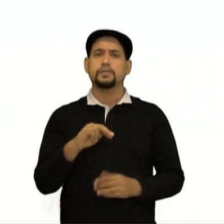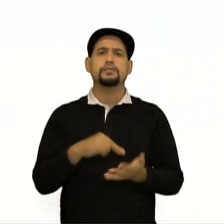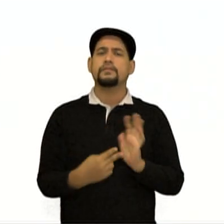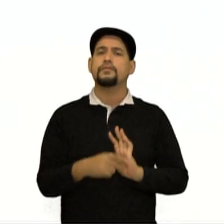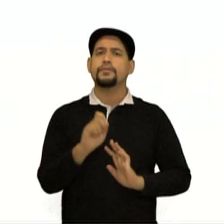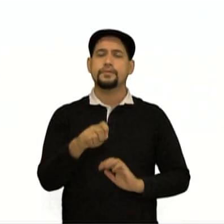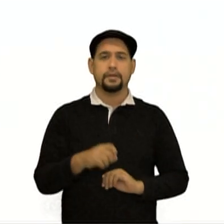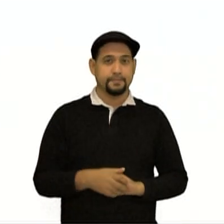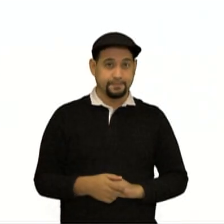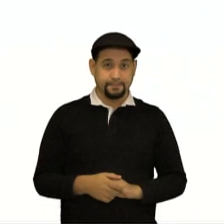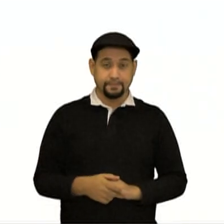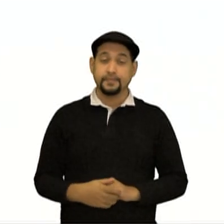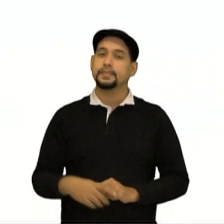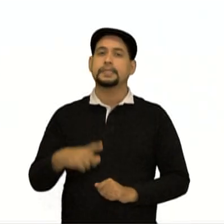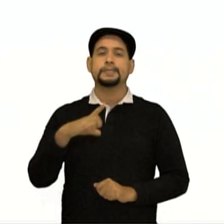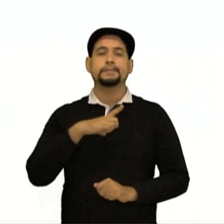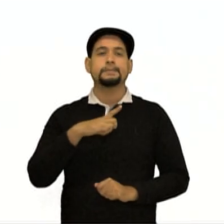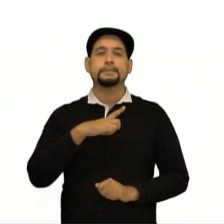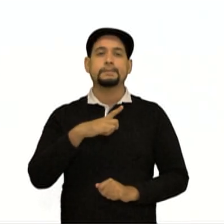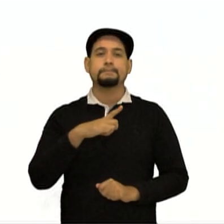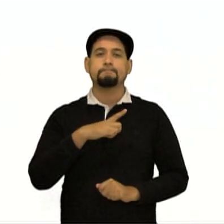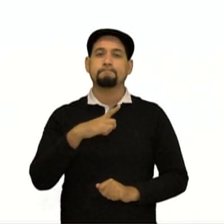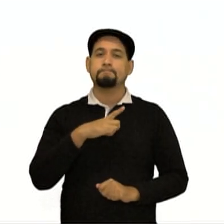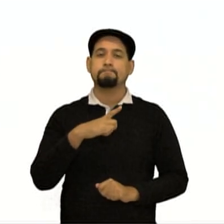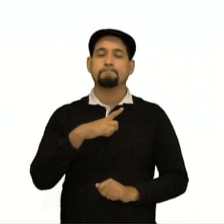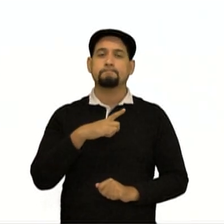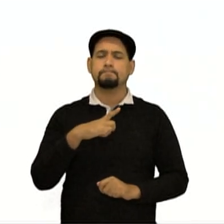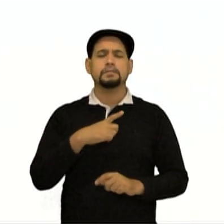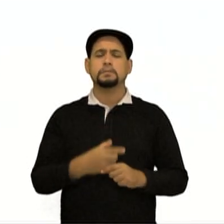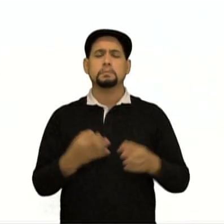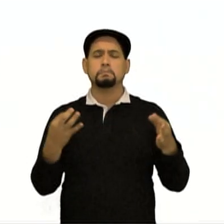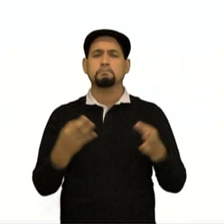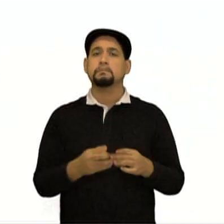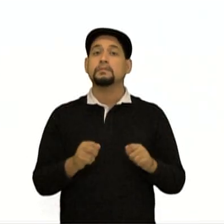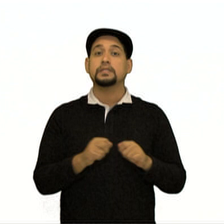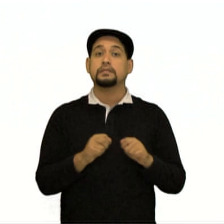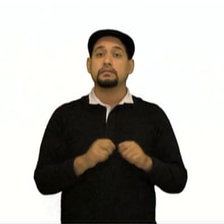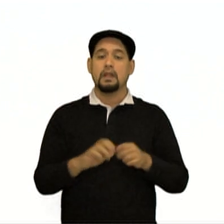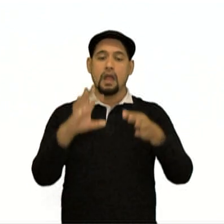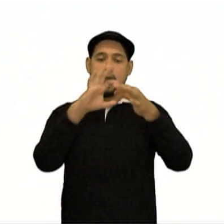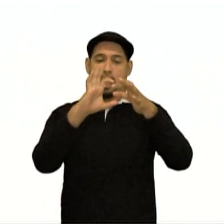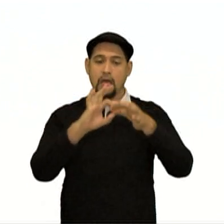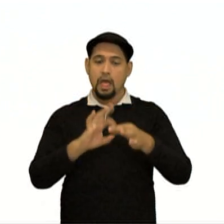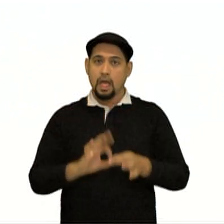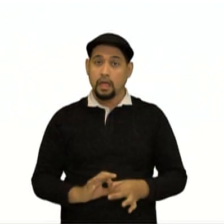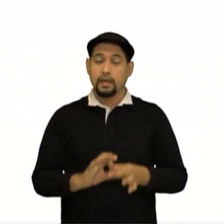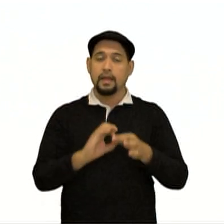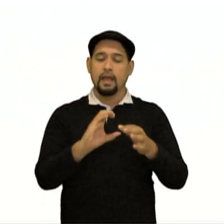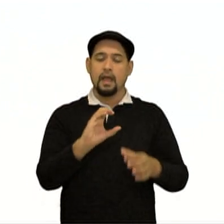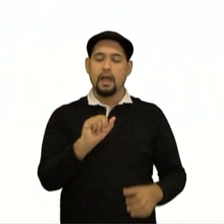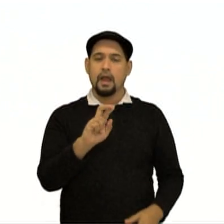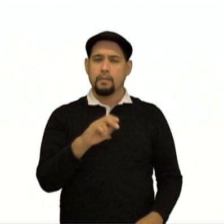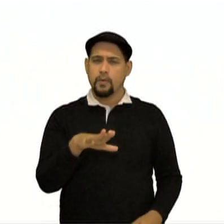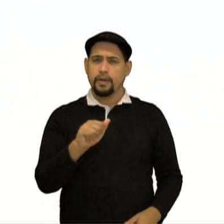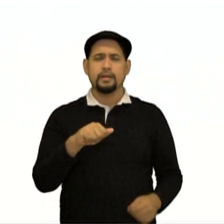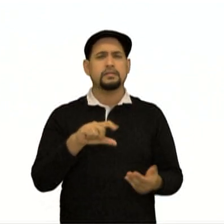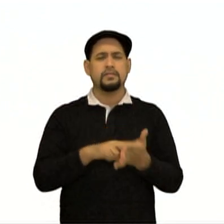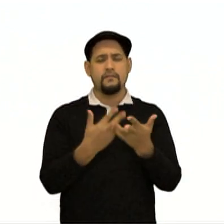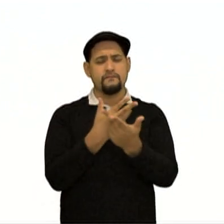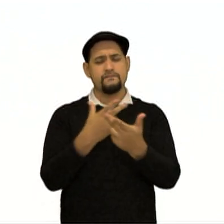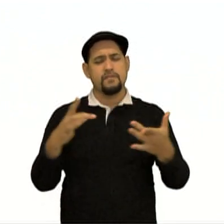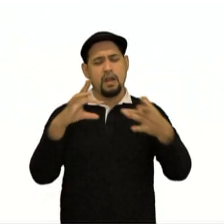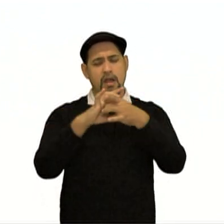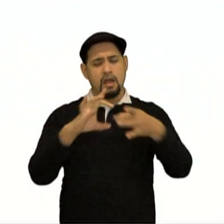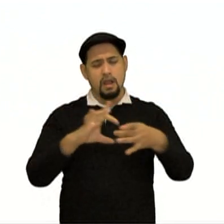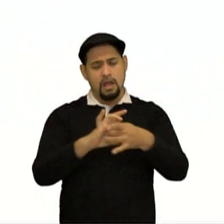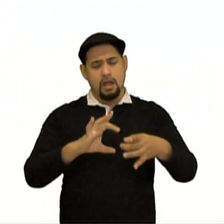tem a capacidade de formar o que nós chamamos cadeias carbônicas, que são ligações em série entre